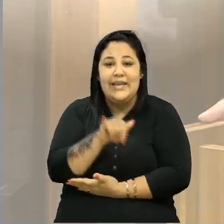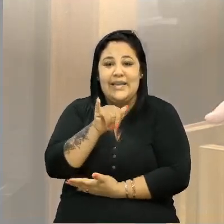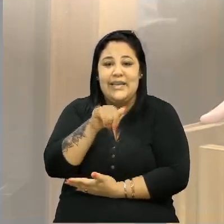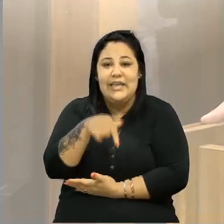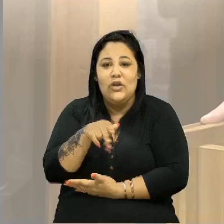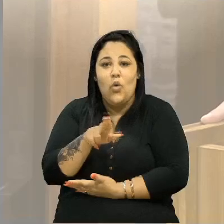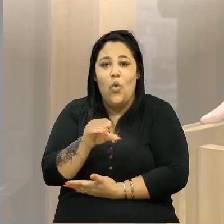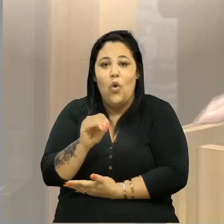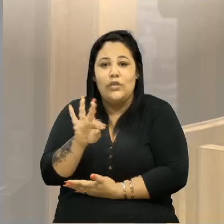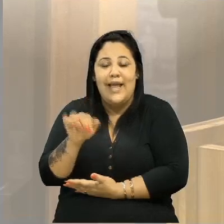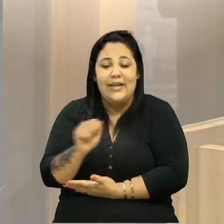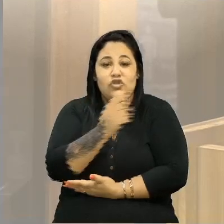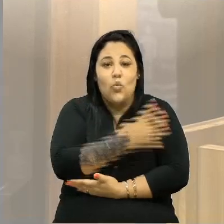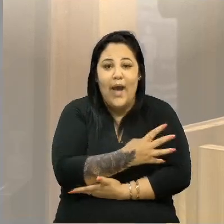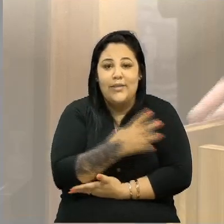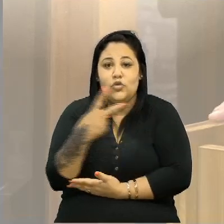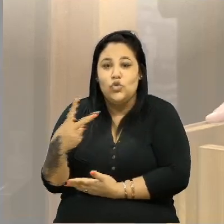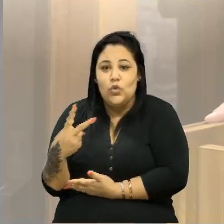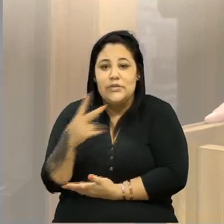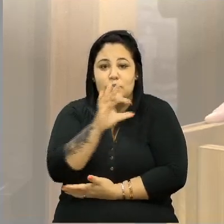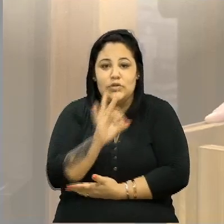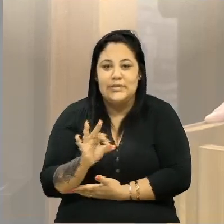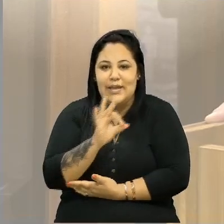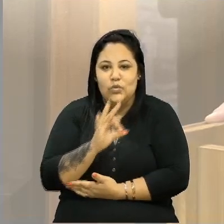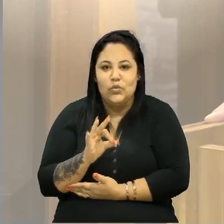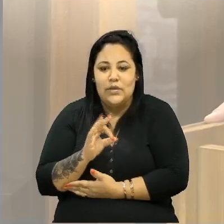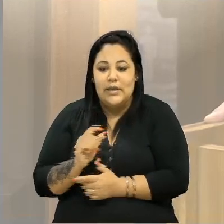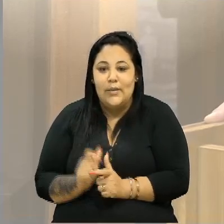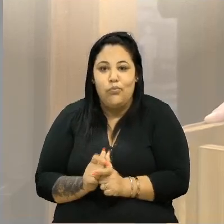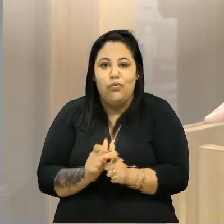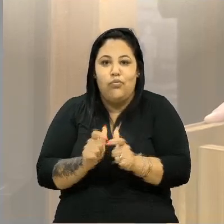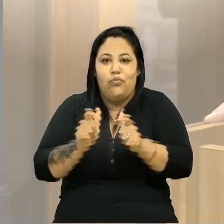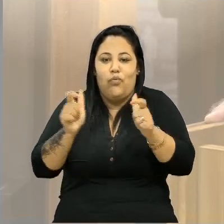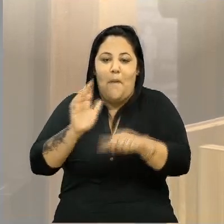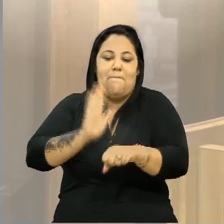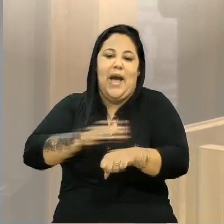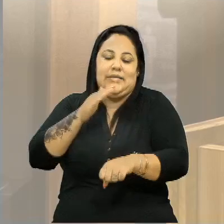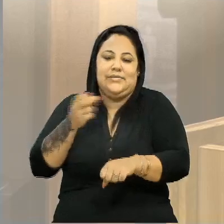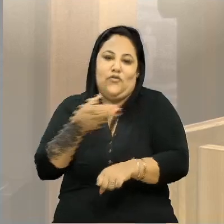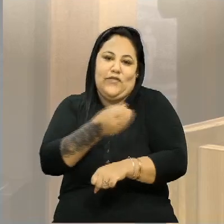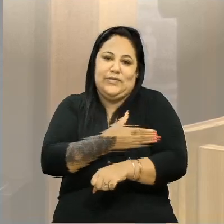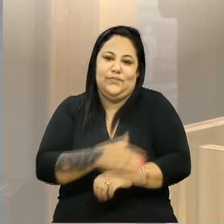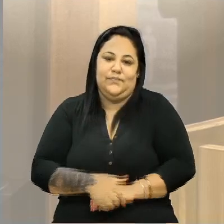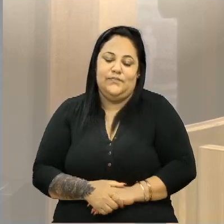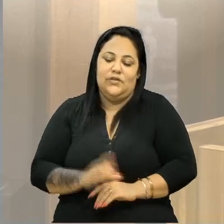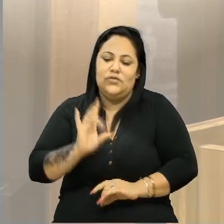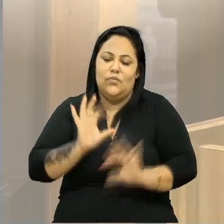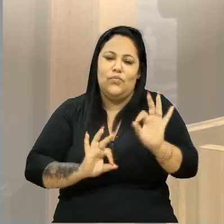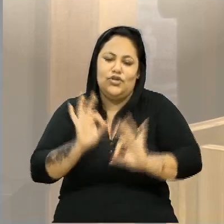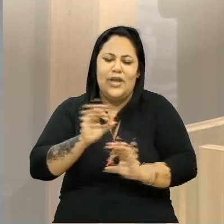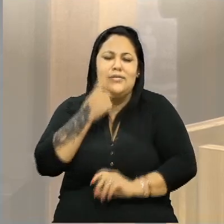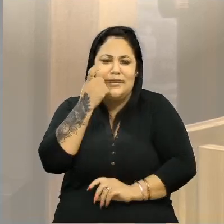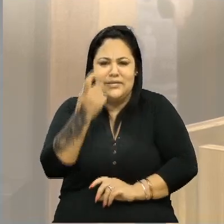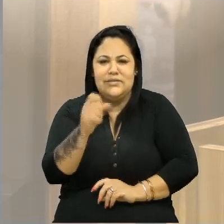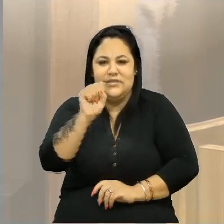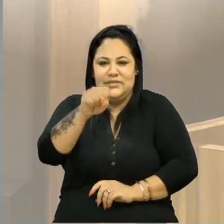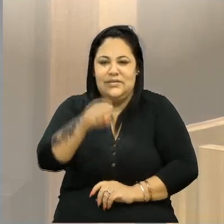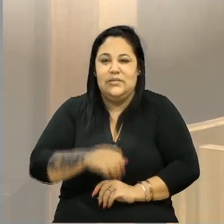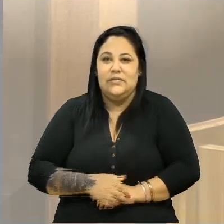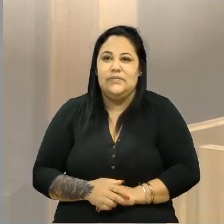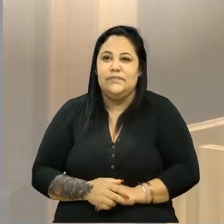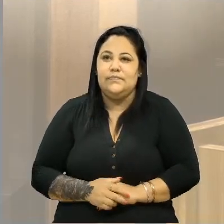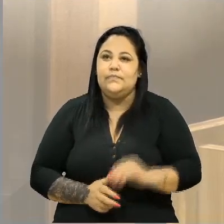subiu mais do que o que era arrecadado antes na parte de inovação. Então, são projetos interessantes, assim